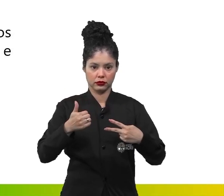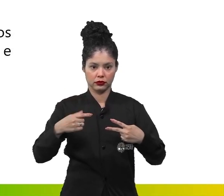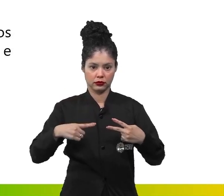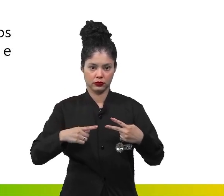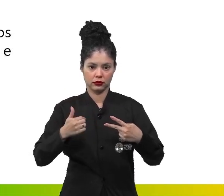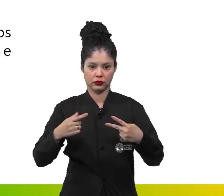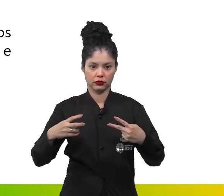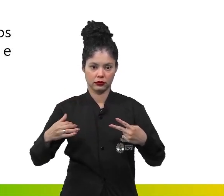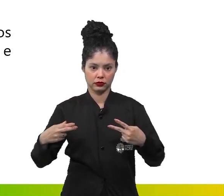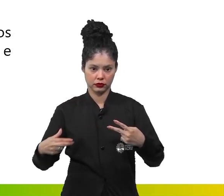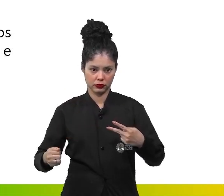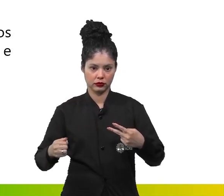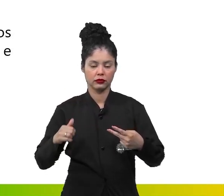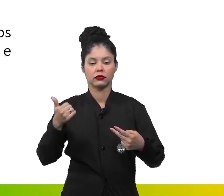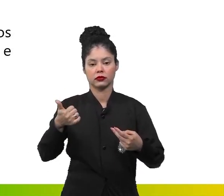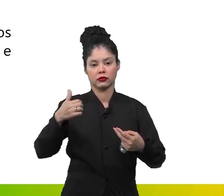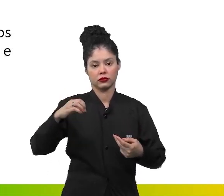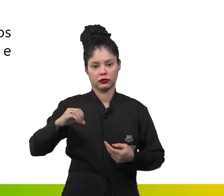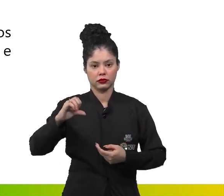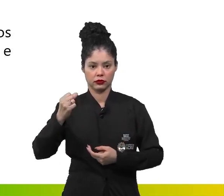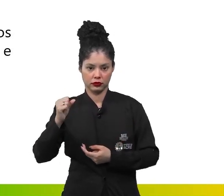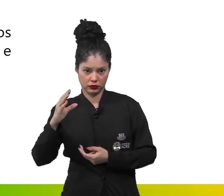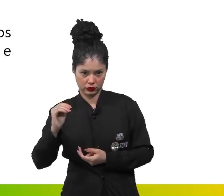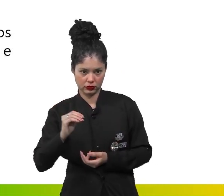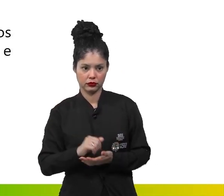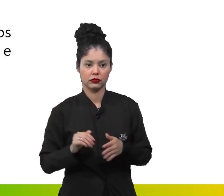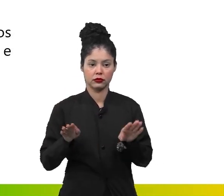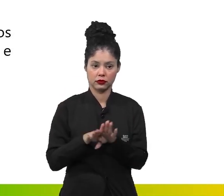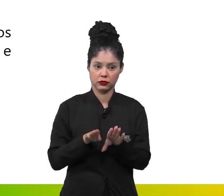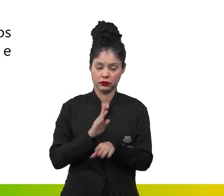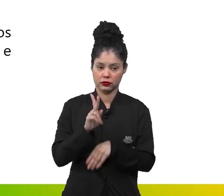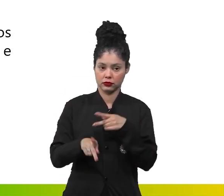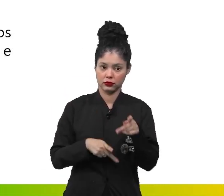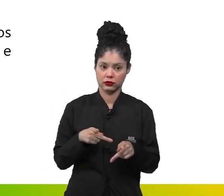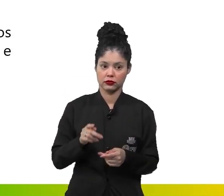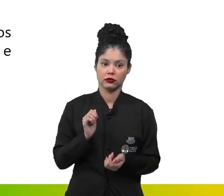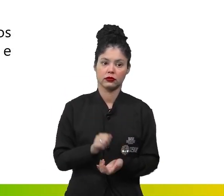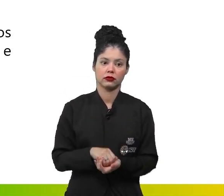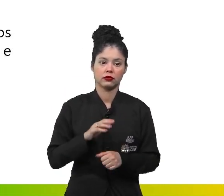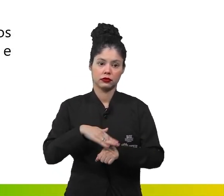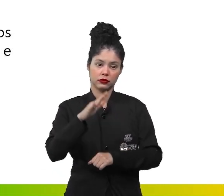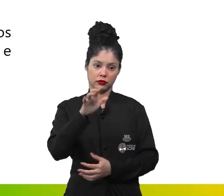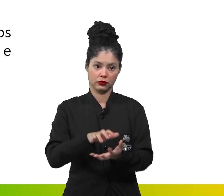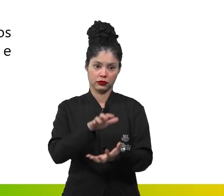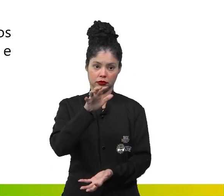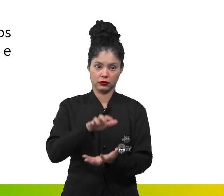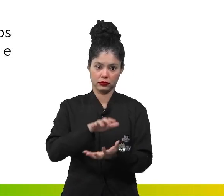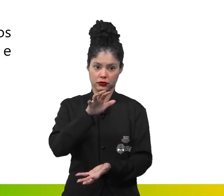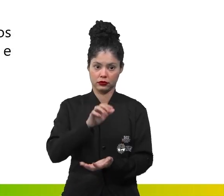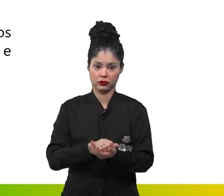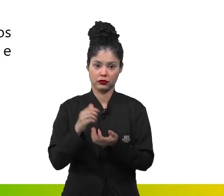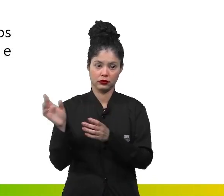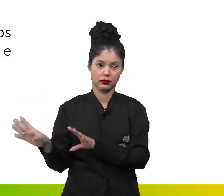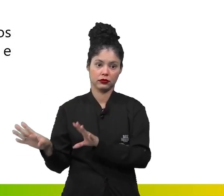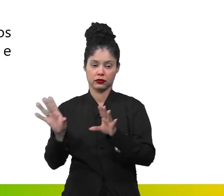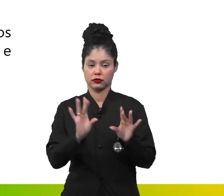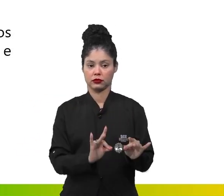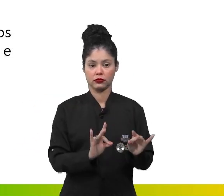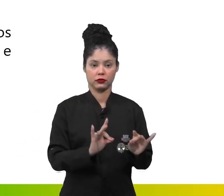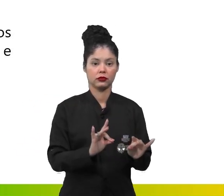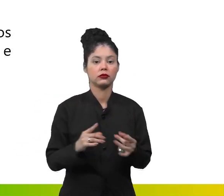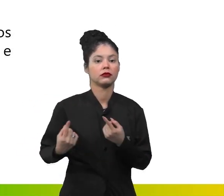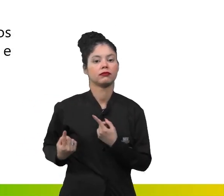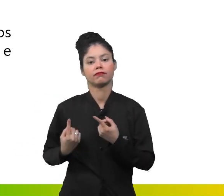de 1980. A gente aprendeu também que a população brasileira está ficando mais velha, a gente